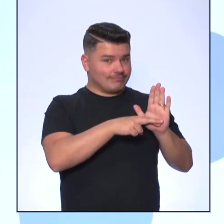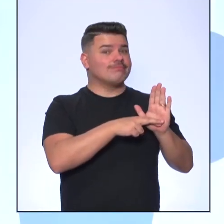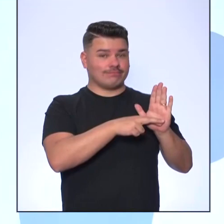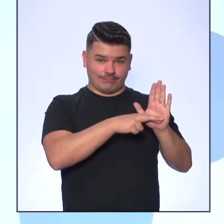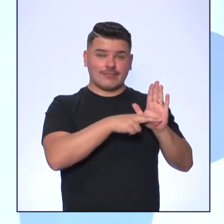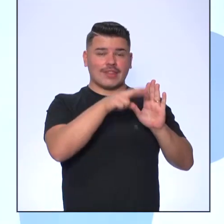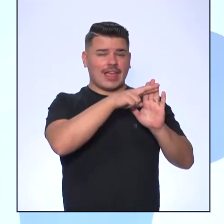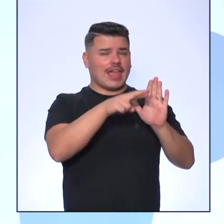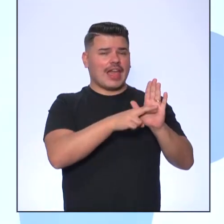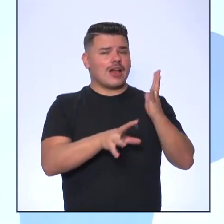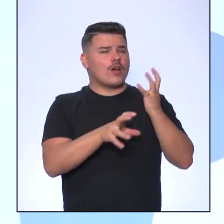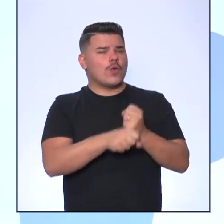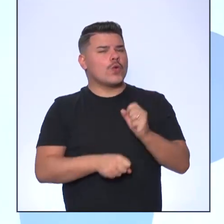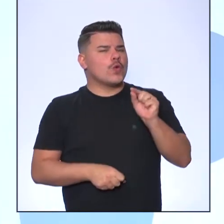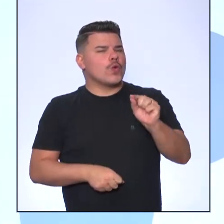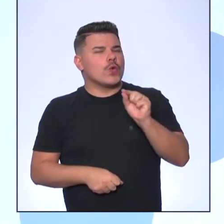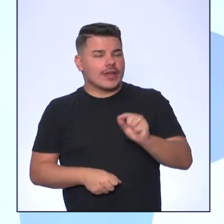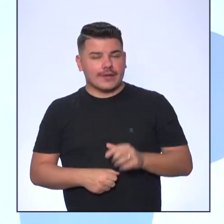mais ou menos assim.